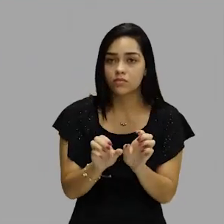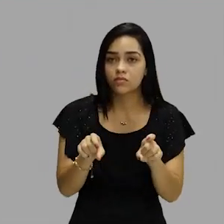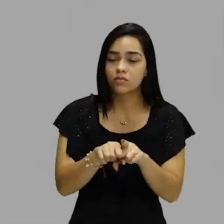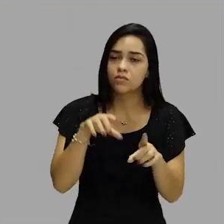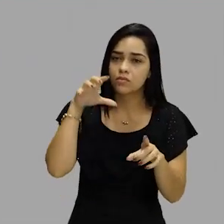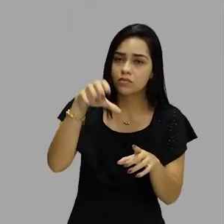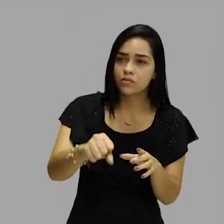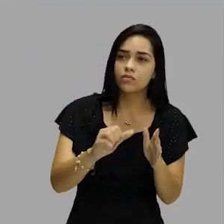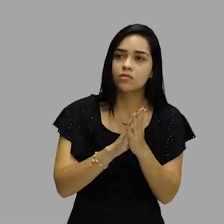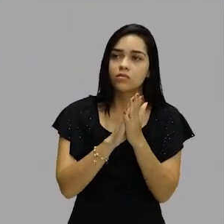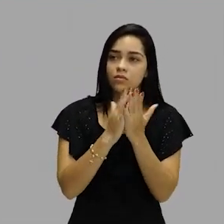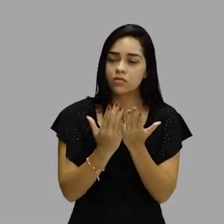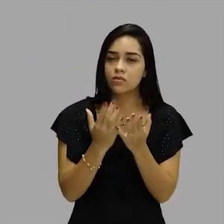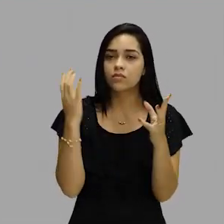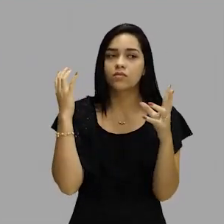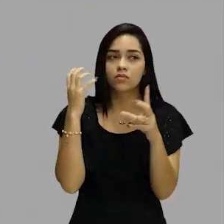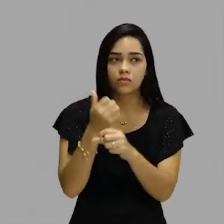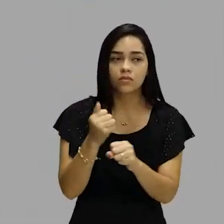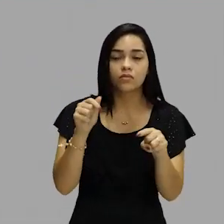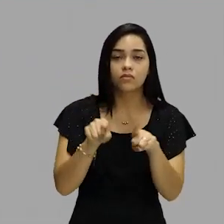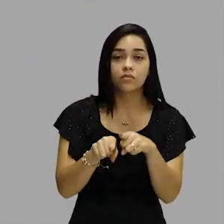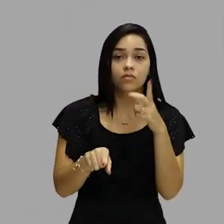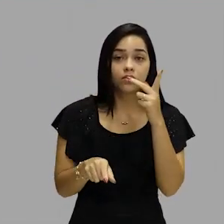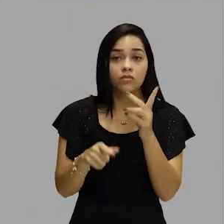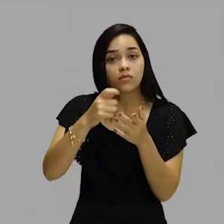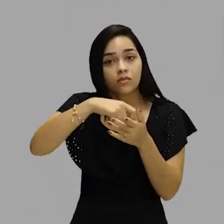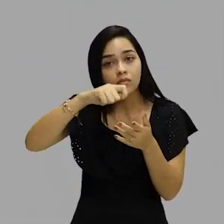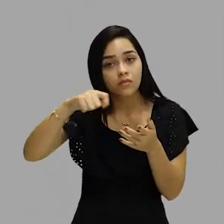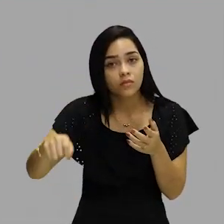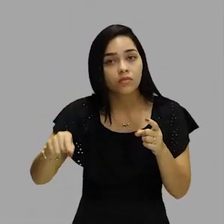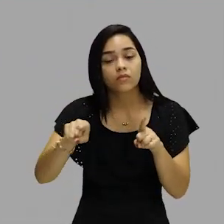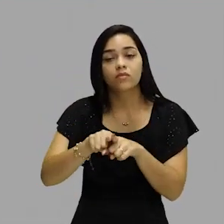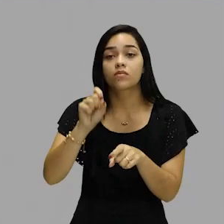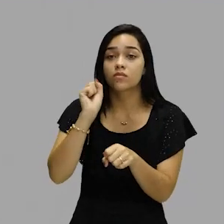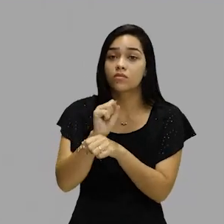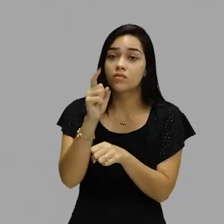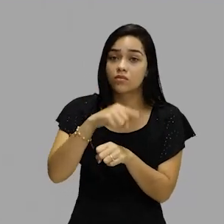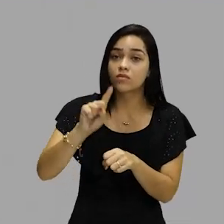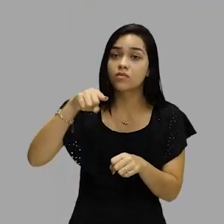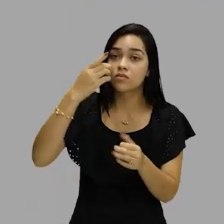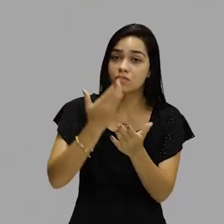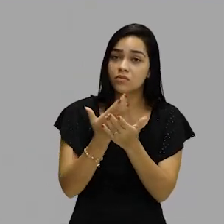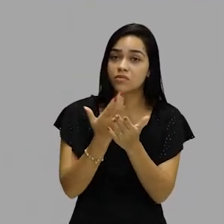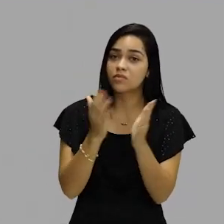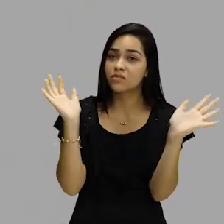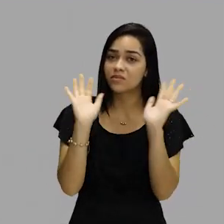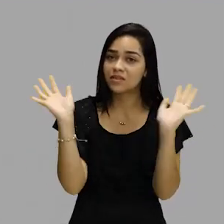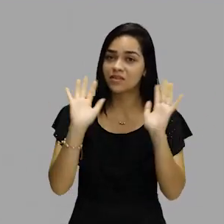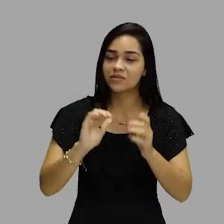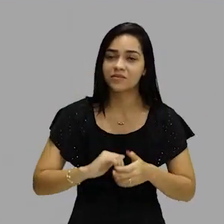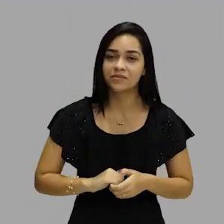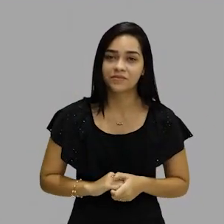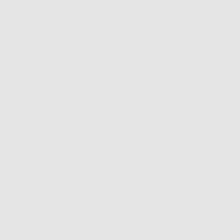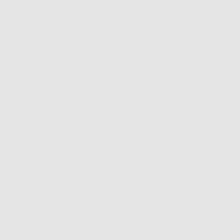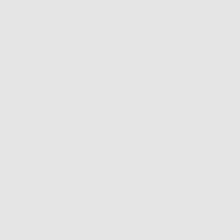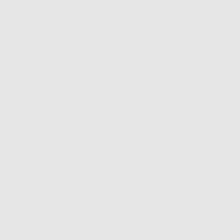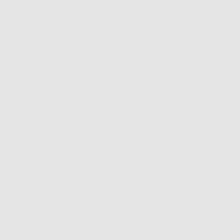Peguem o caderno, tá? Revisem as suas anotações. Espero vocês na próxima aula. Tchau, tchau.